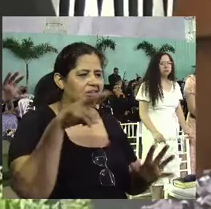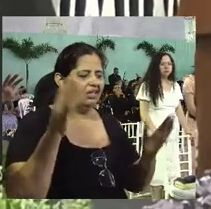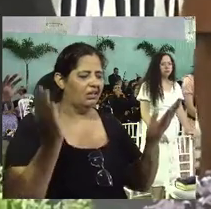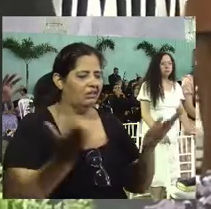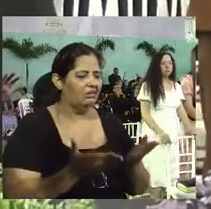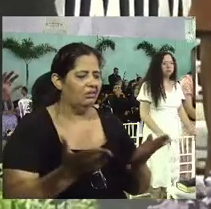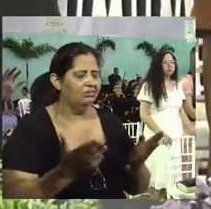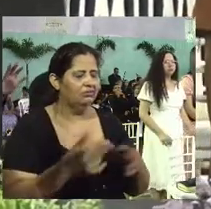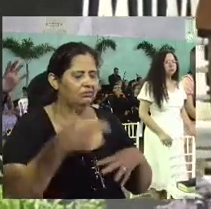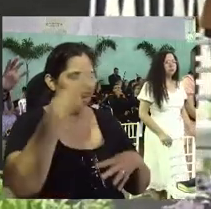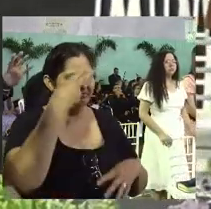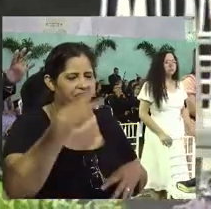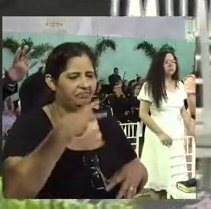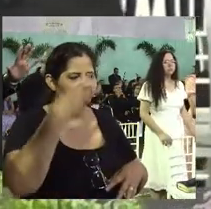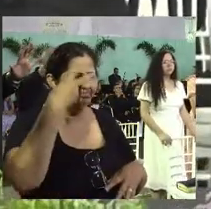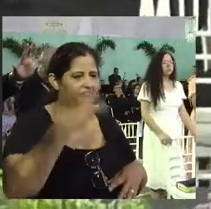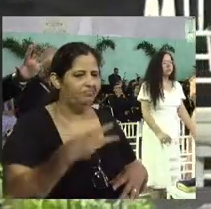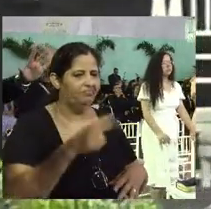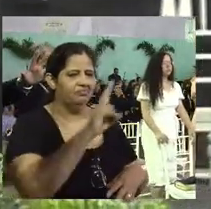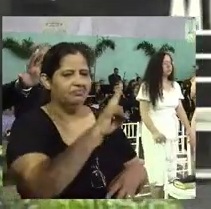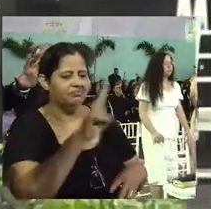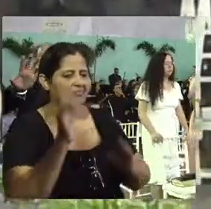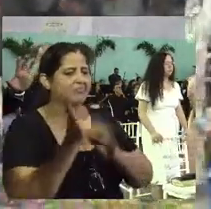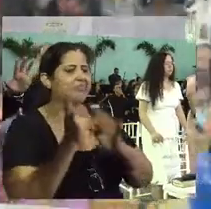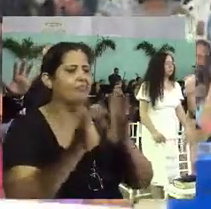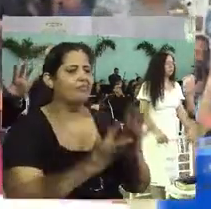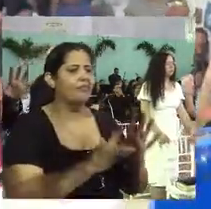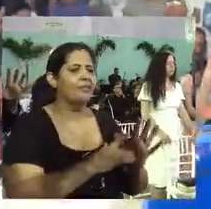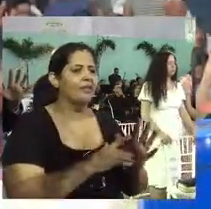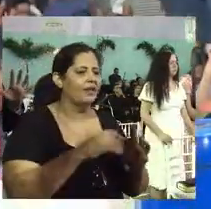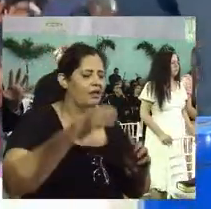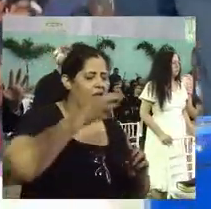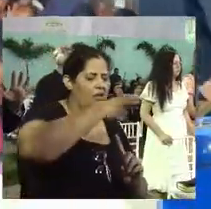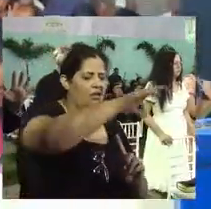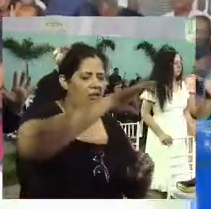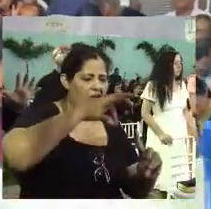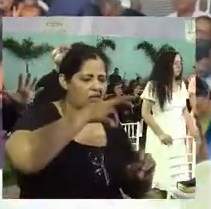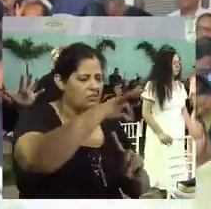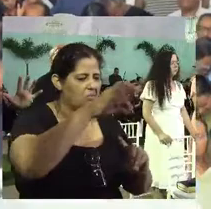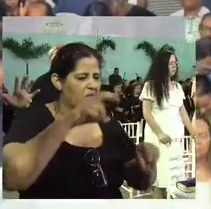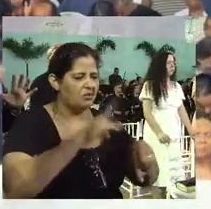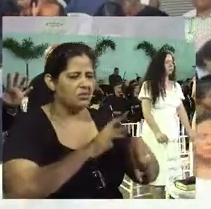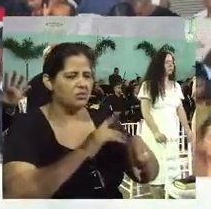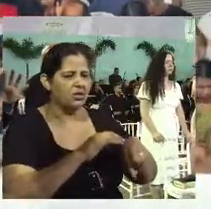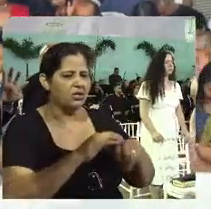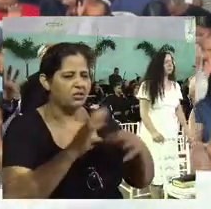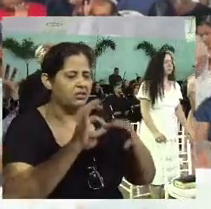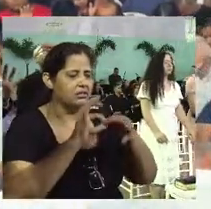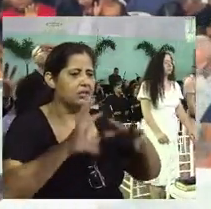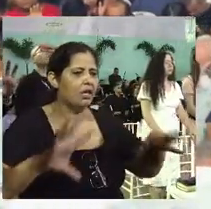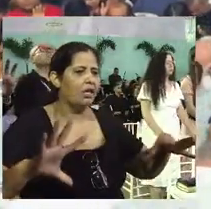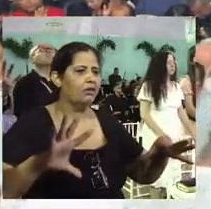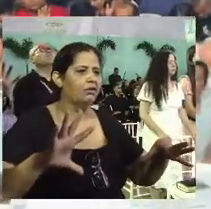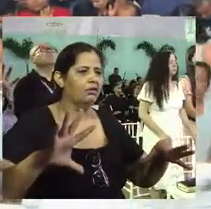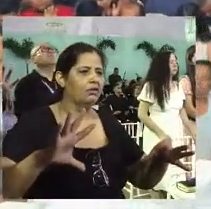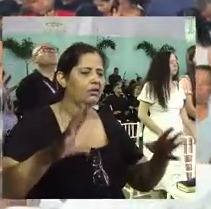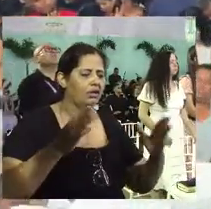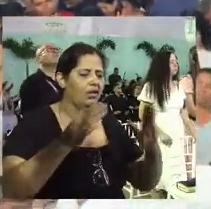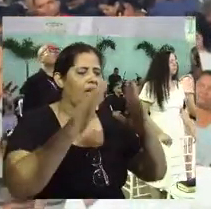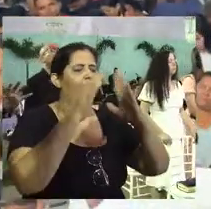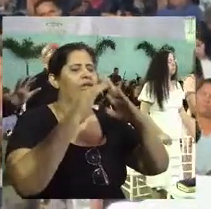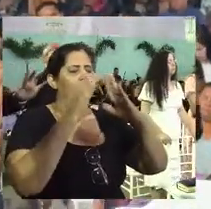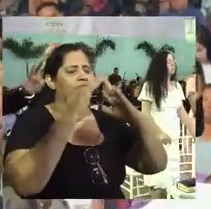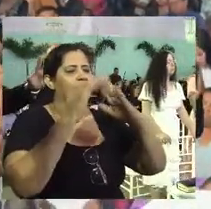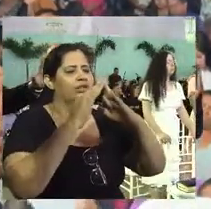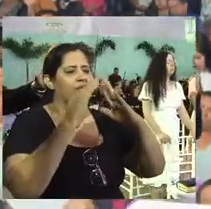catarata olho cego vejo em nome de Jesus Espírito de enfermidades Sai agora lá na sua casa